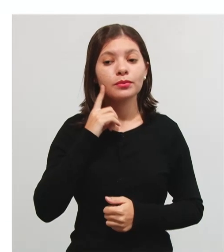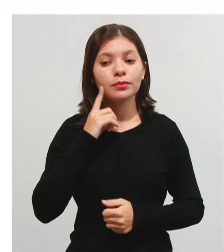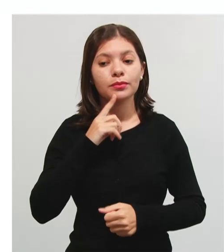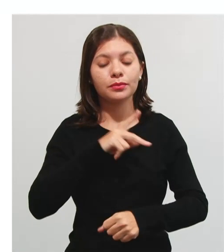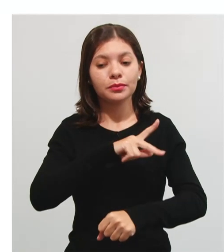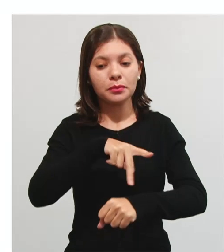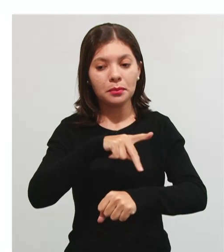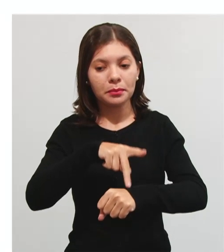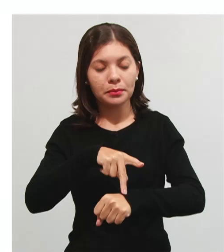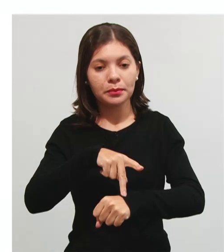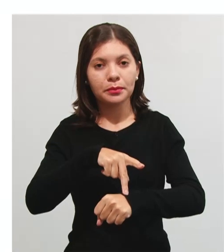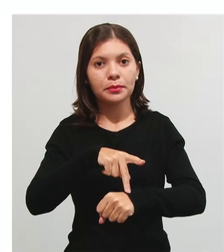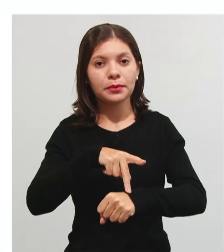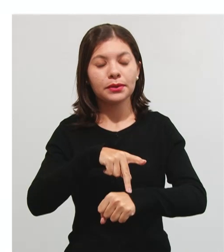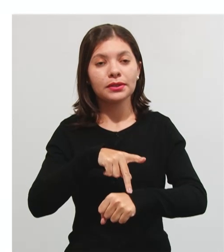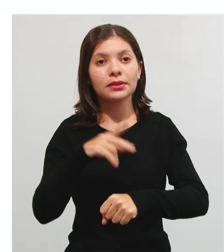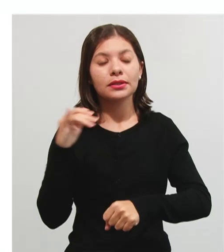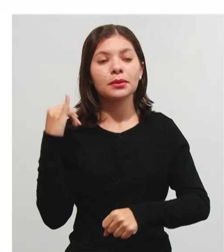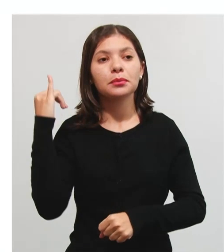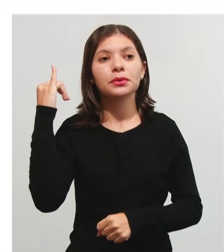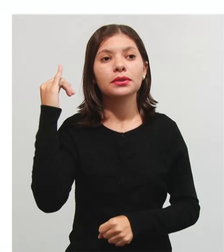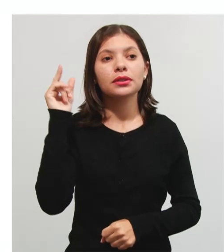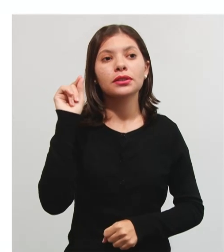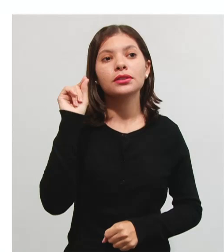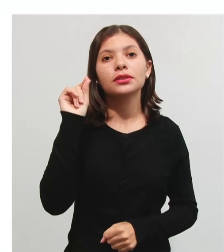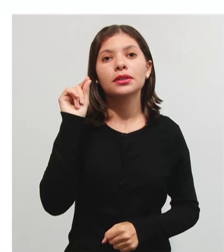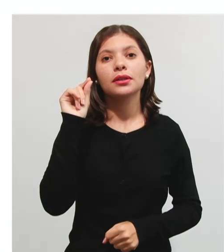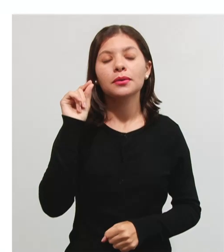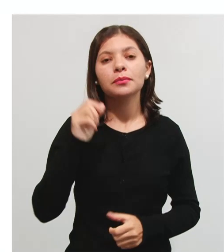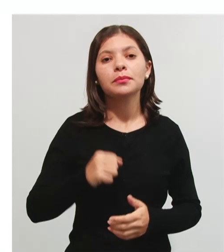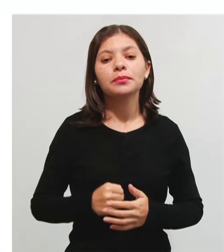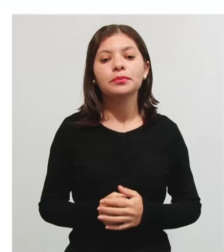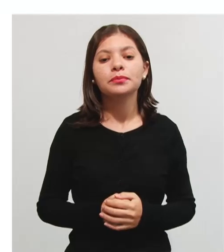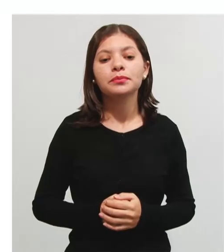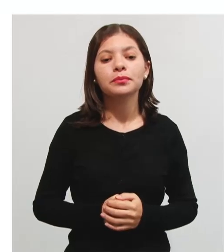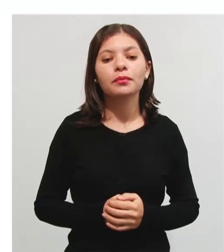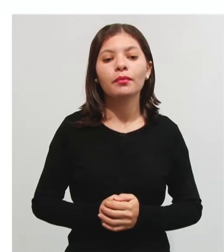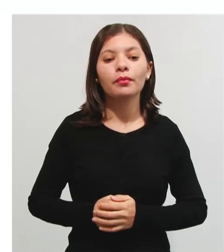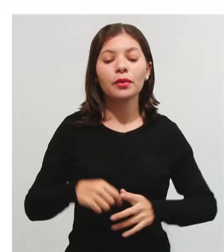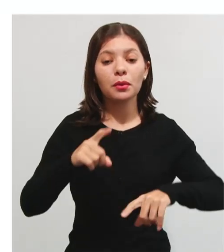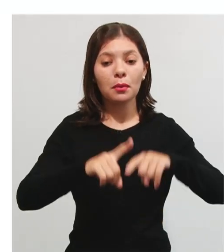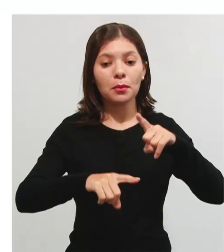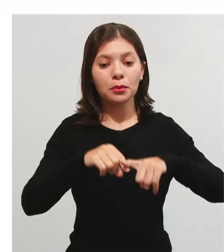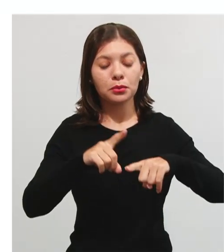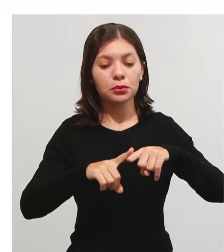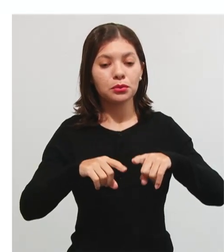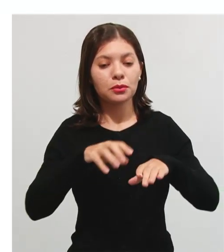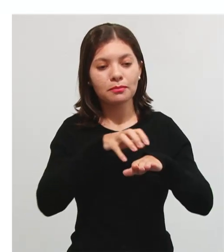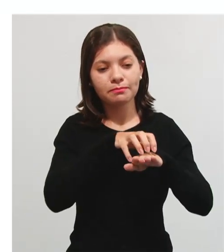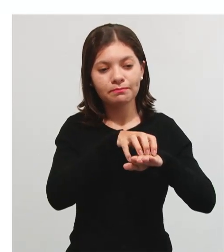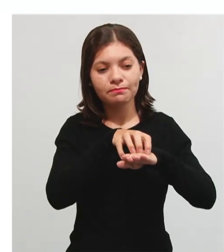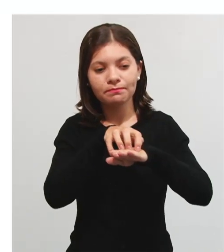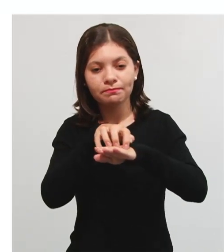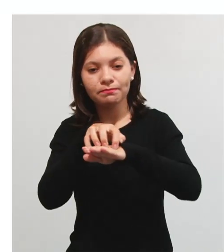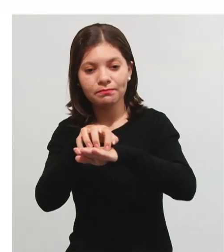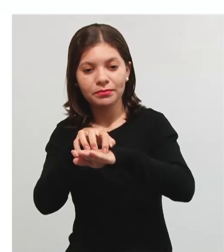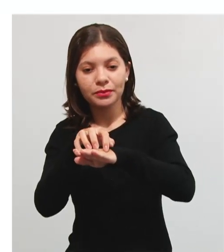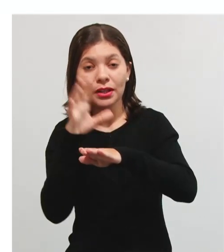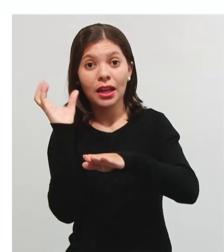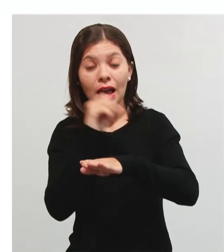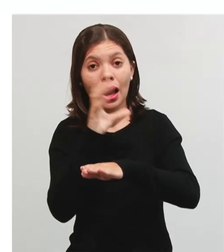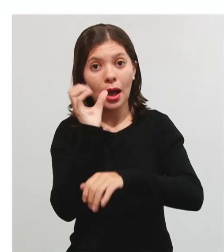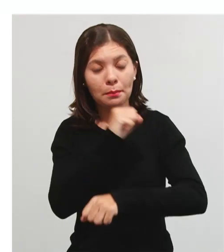essa cautela. Os produtos a serem transportados geralmente são os produtos perecíveis ou de extrema